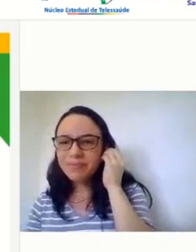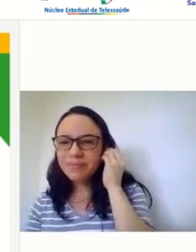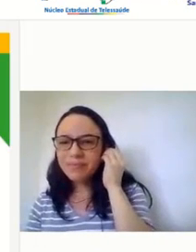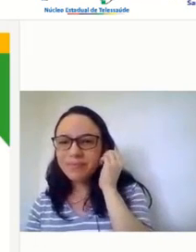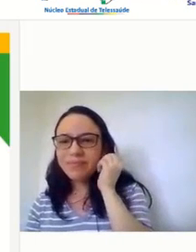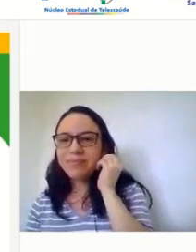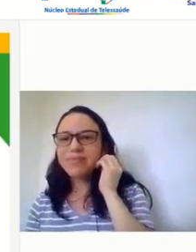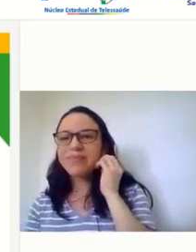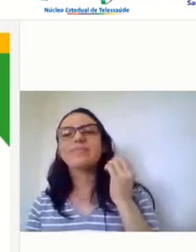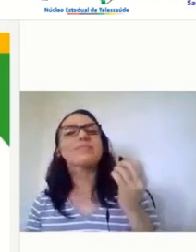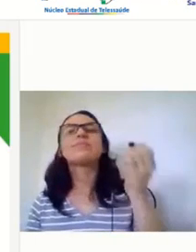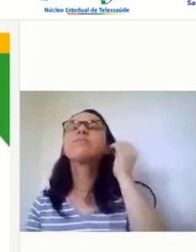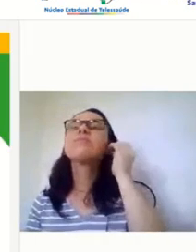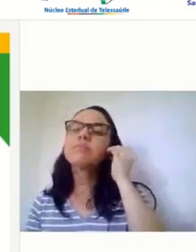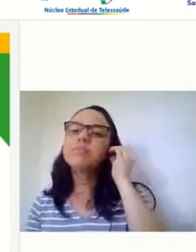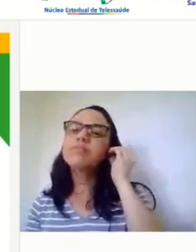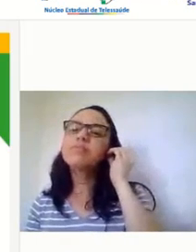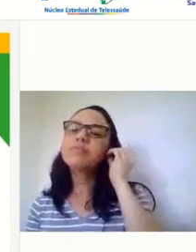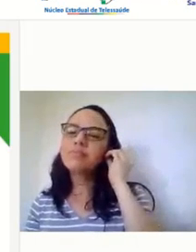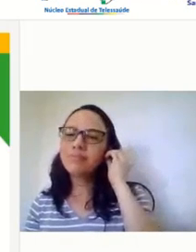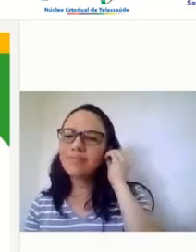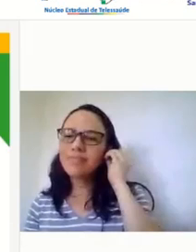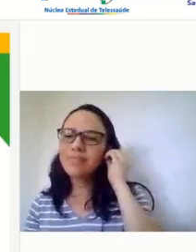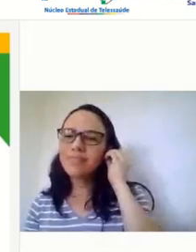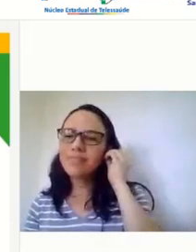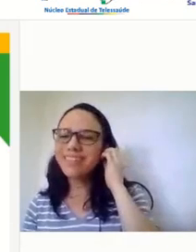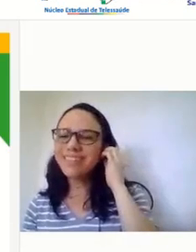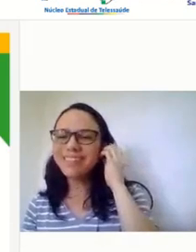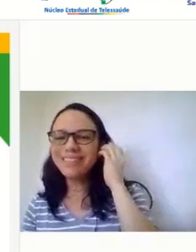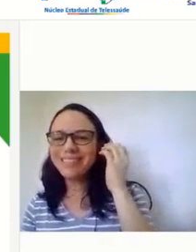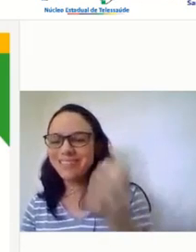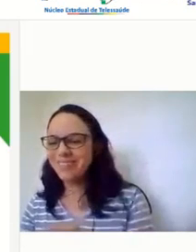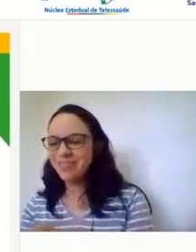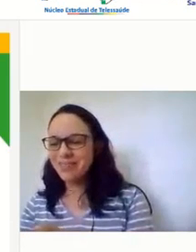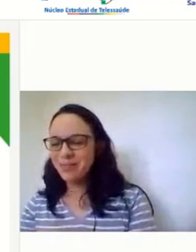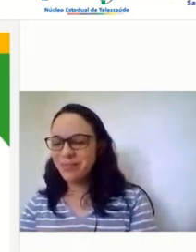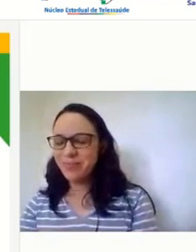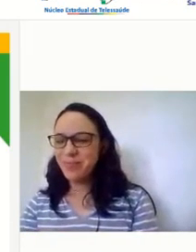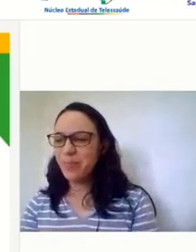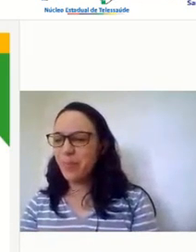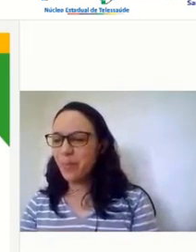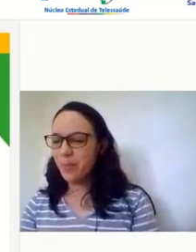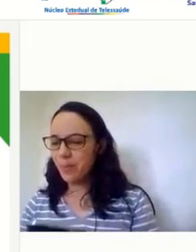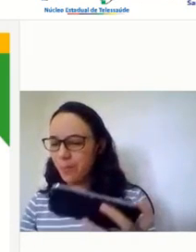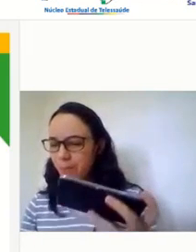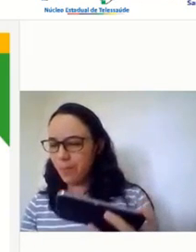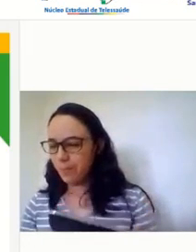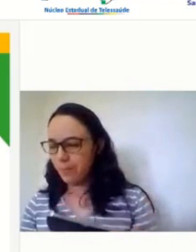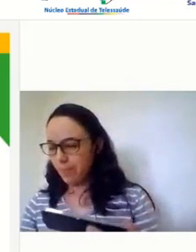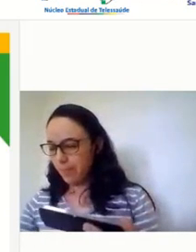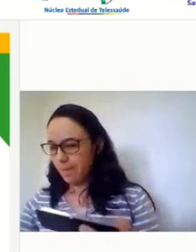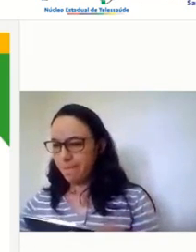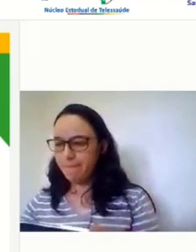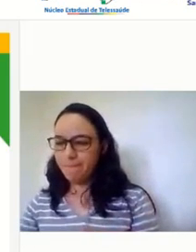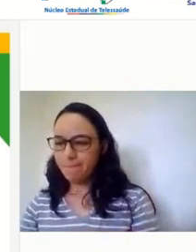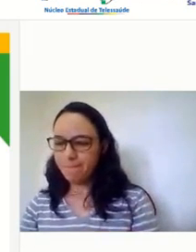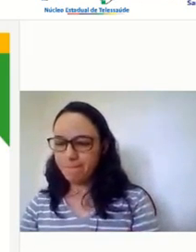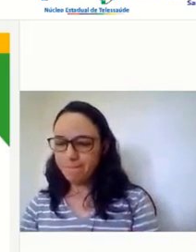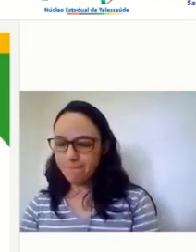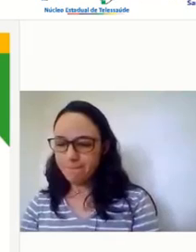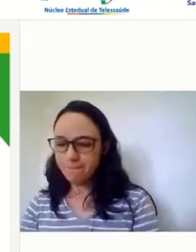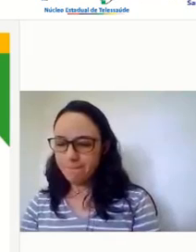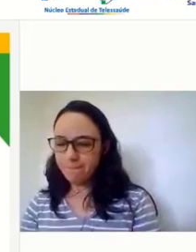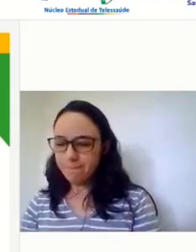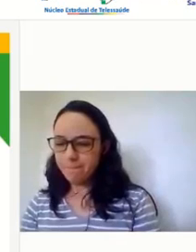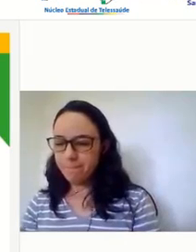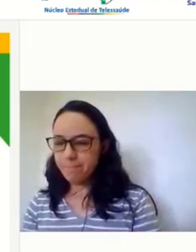certo nesse vídeo só pra ficar realmente com a qualidade pode que o material que você está aberto não vai